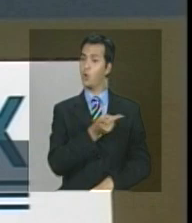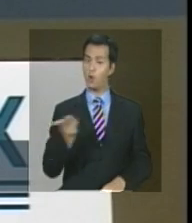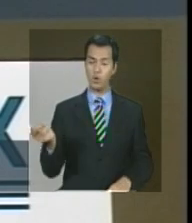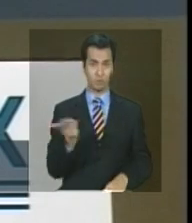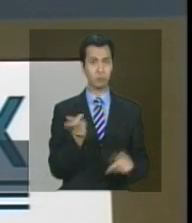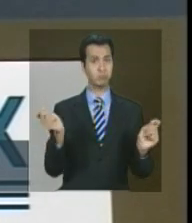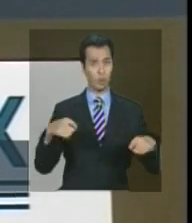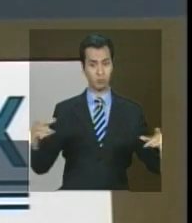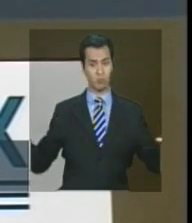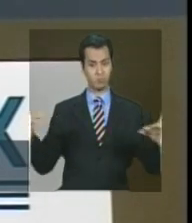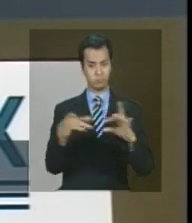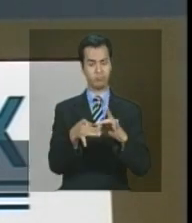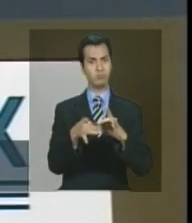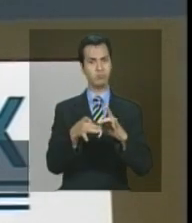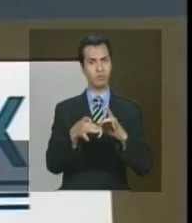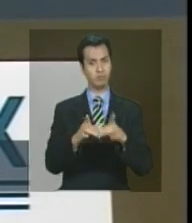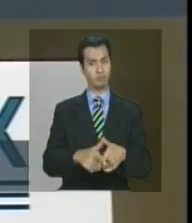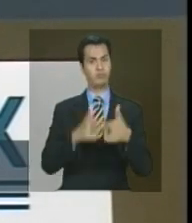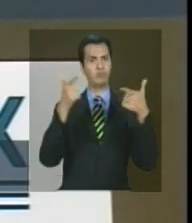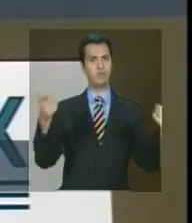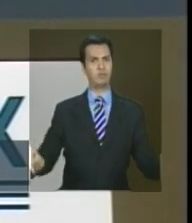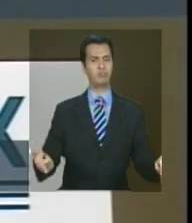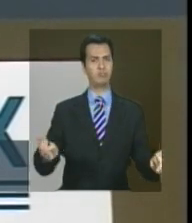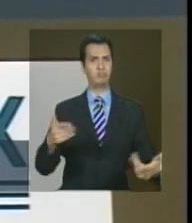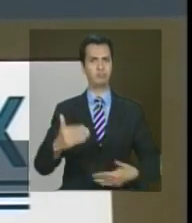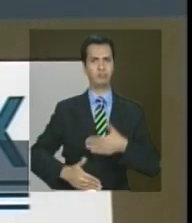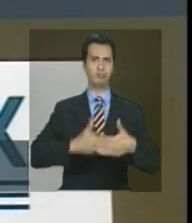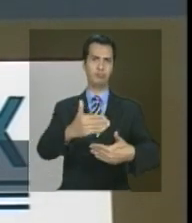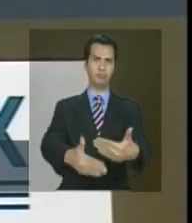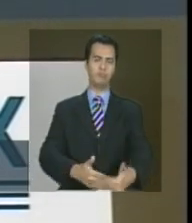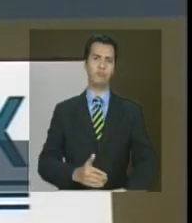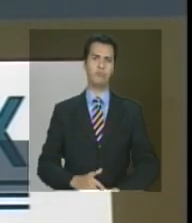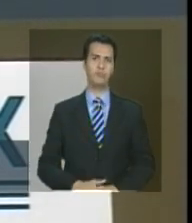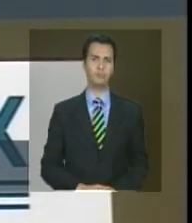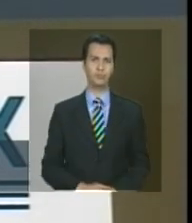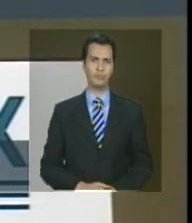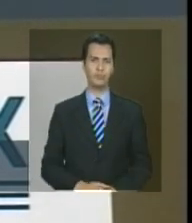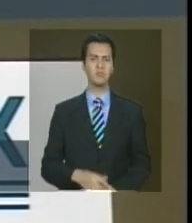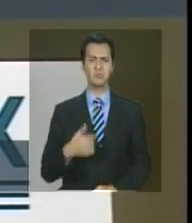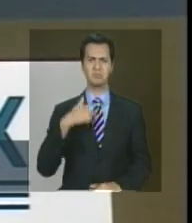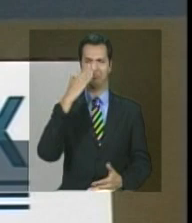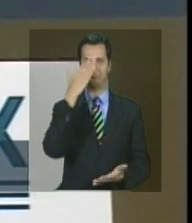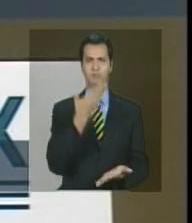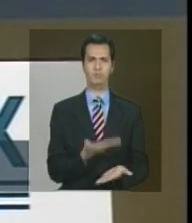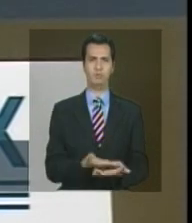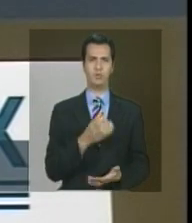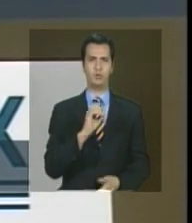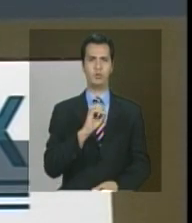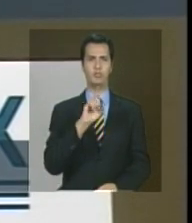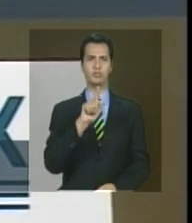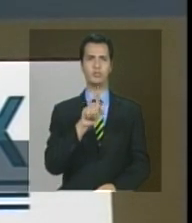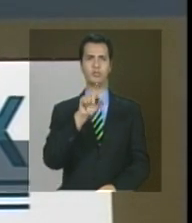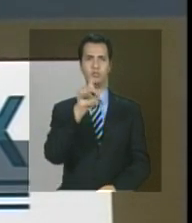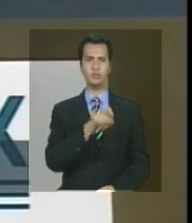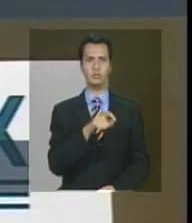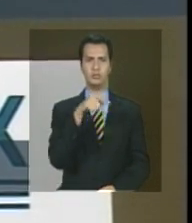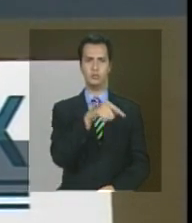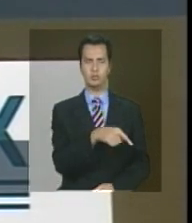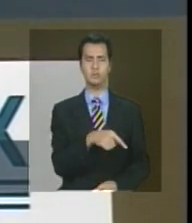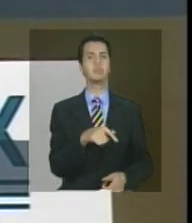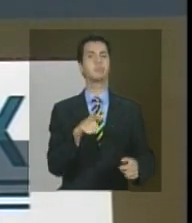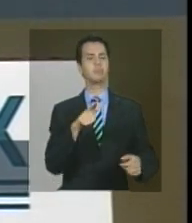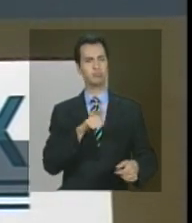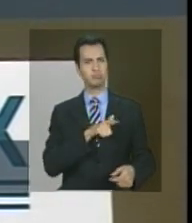parceria entre elas. Estou certa que a OGX tem uma grande contribuição